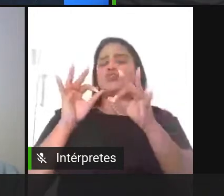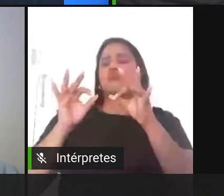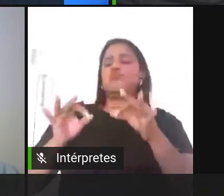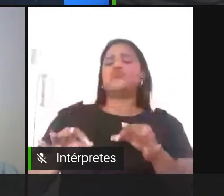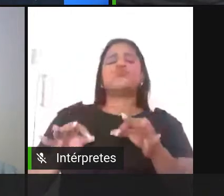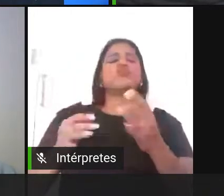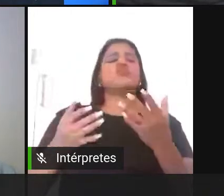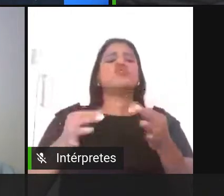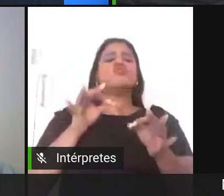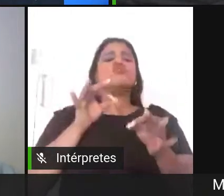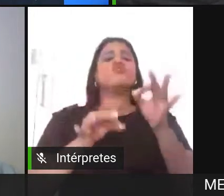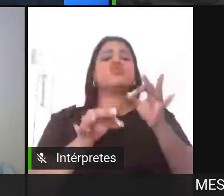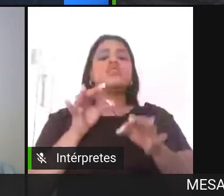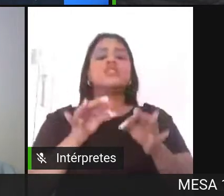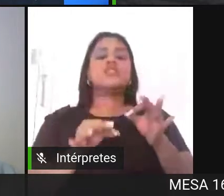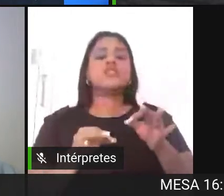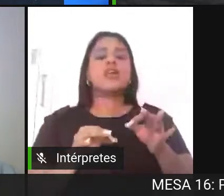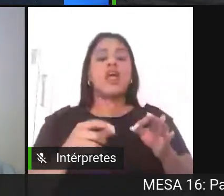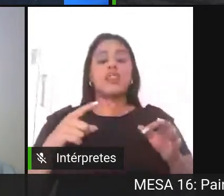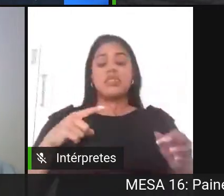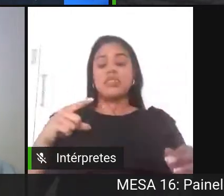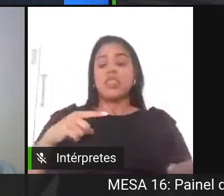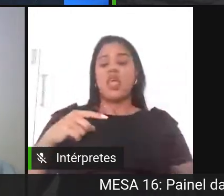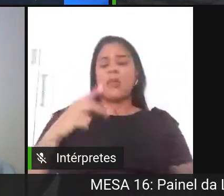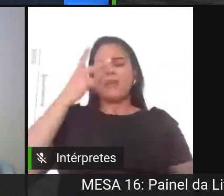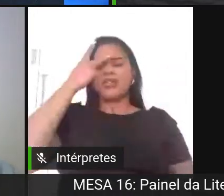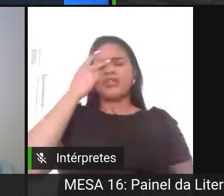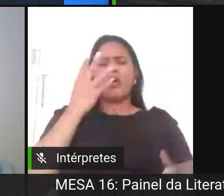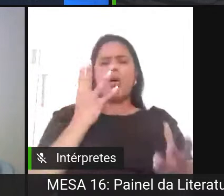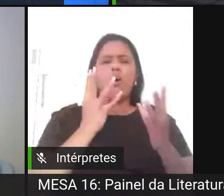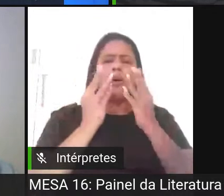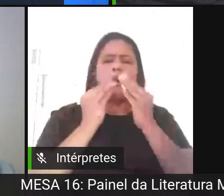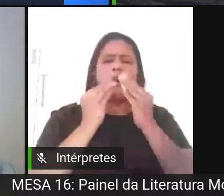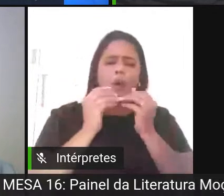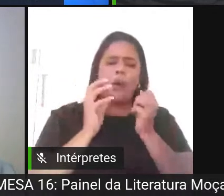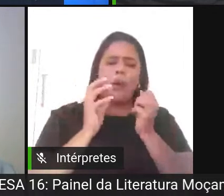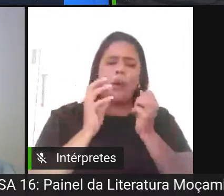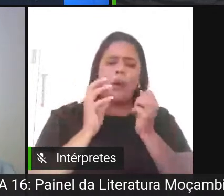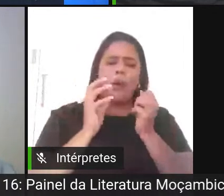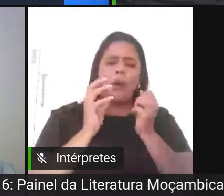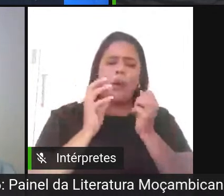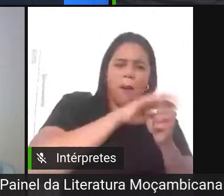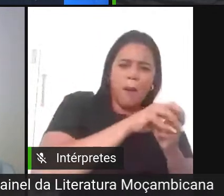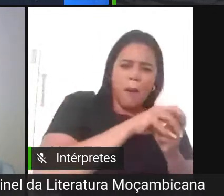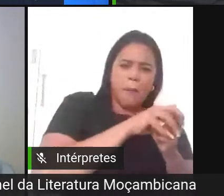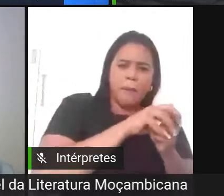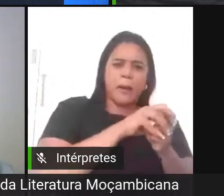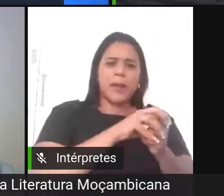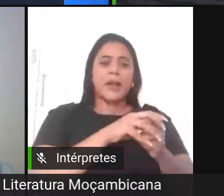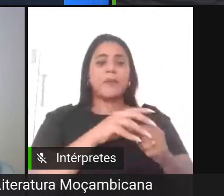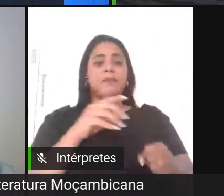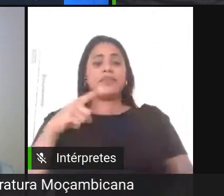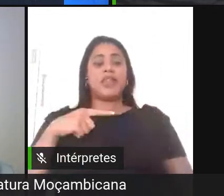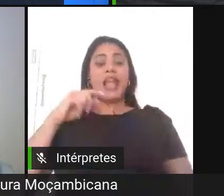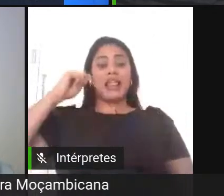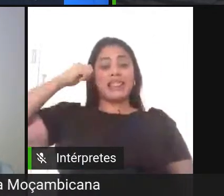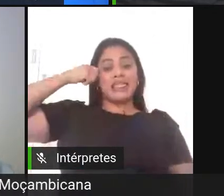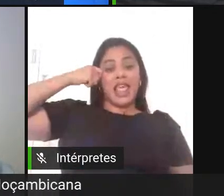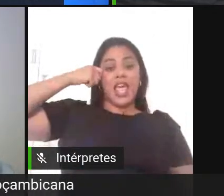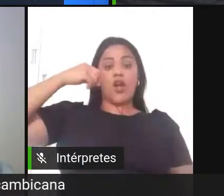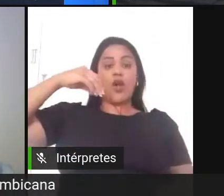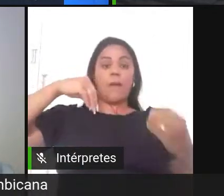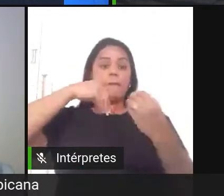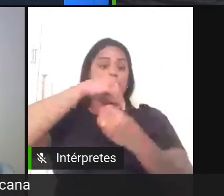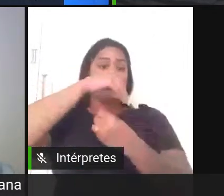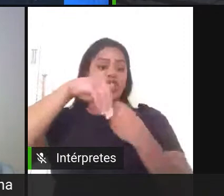em que havia uns oprimidos, que era uma classe de negros e mestiços, e havia uma classe